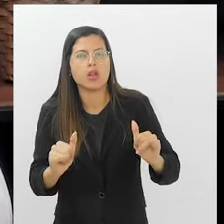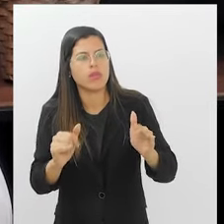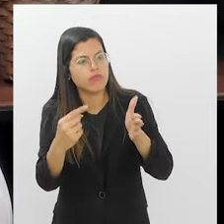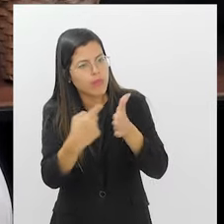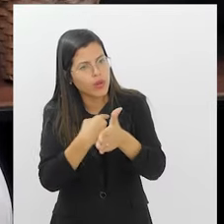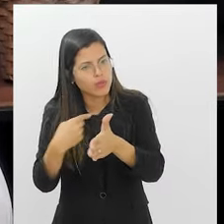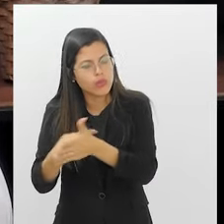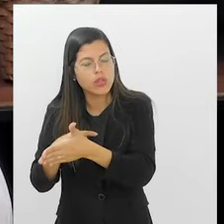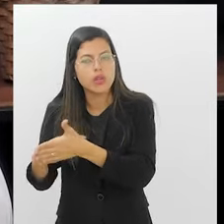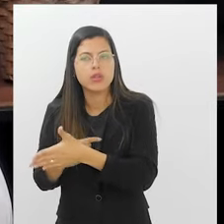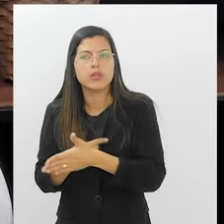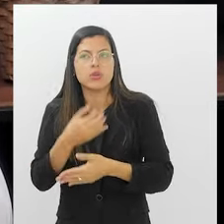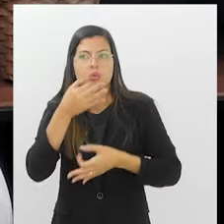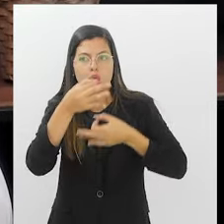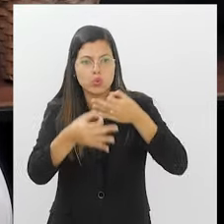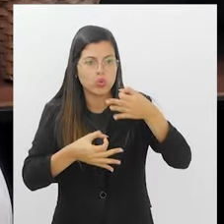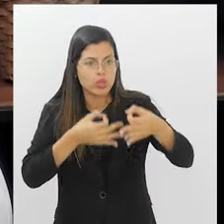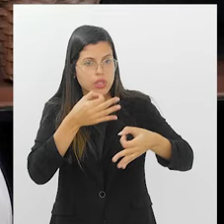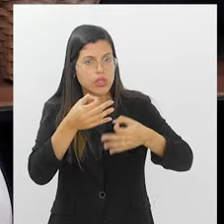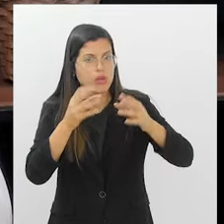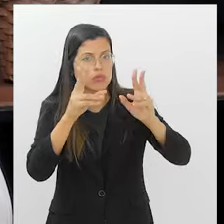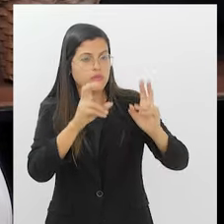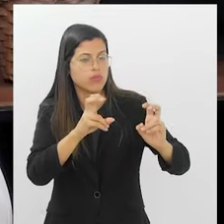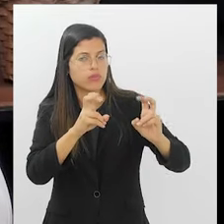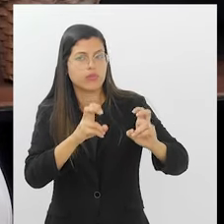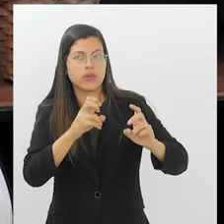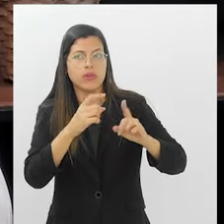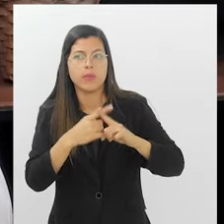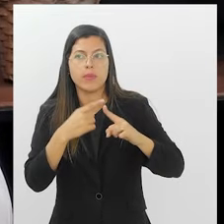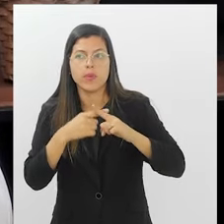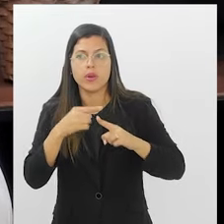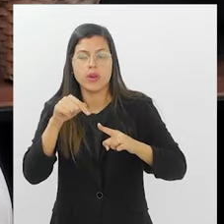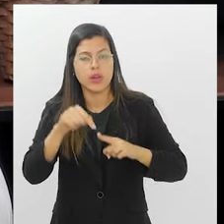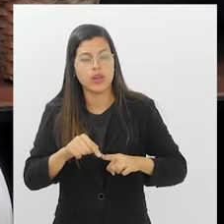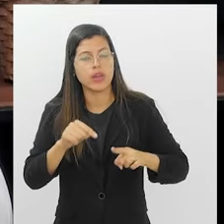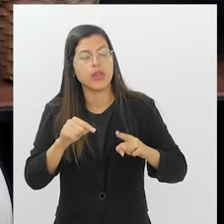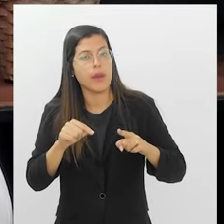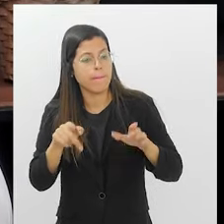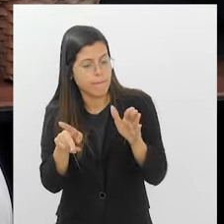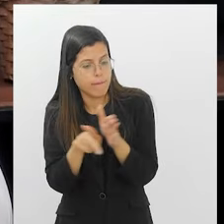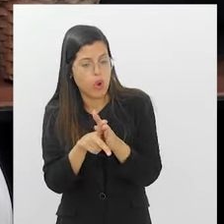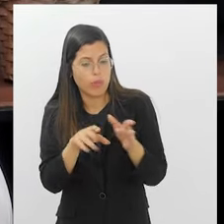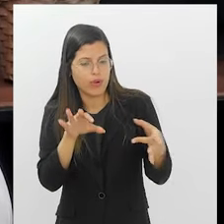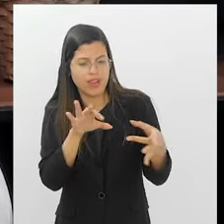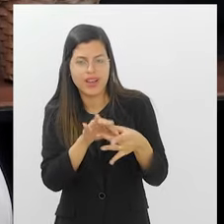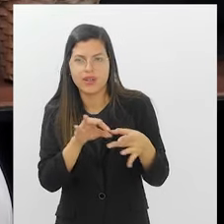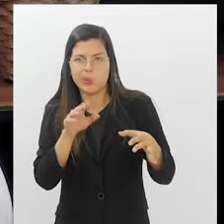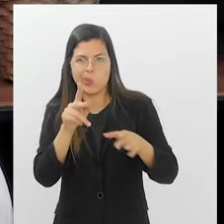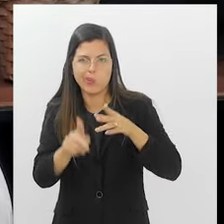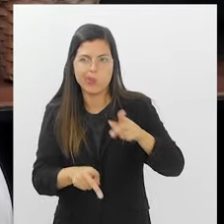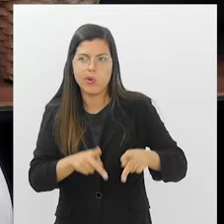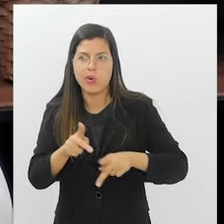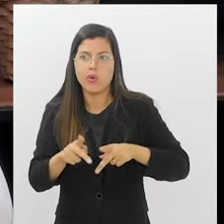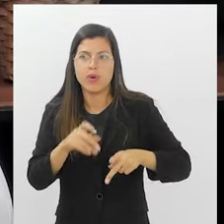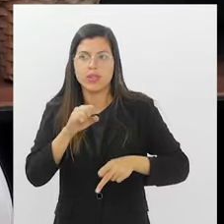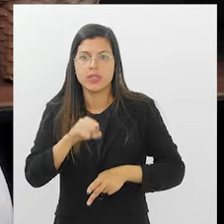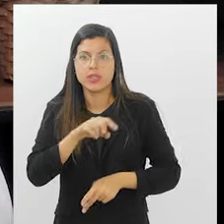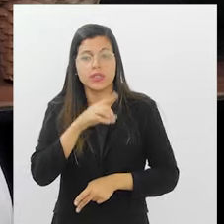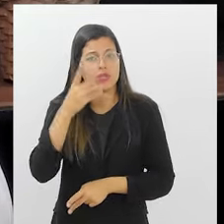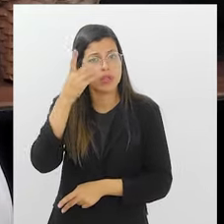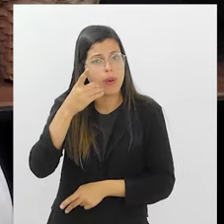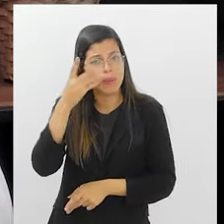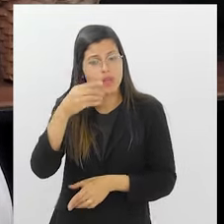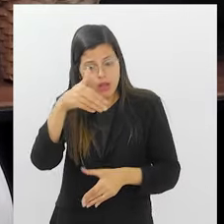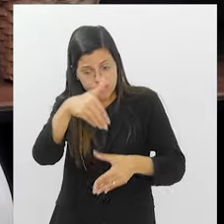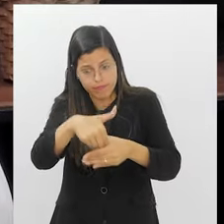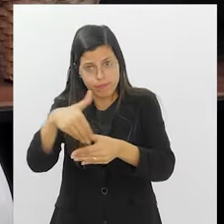mandando perguntas, né, mandando sugestões de temas, porque se é a casa do povo, e se os senhores parlamentares foram